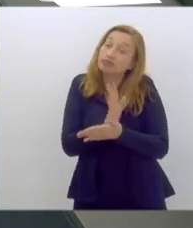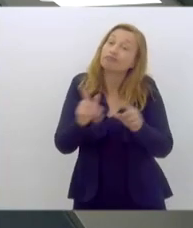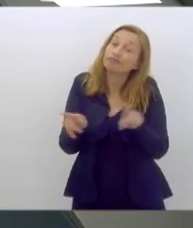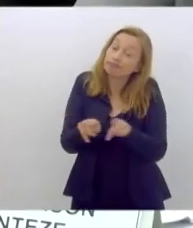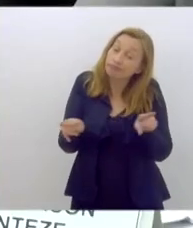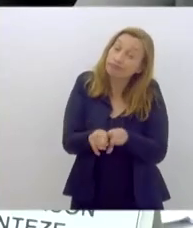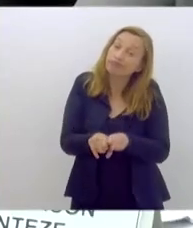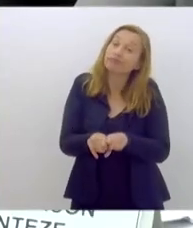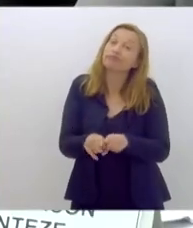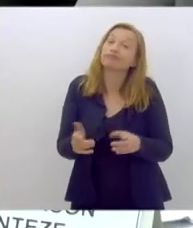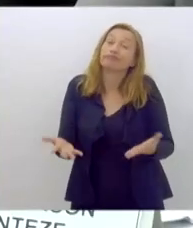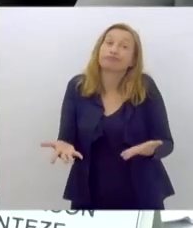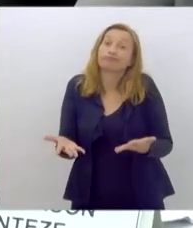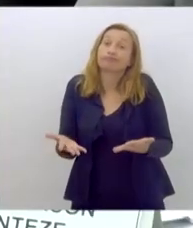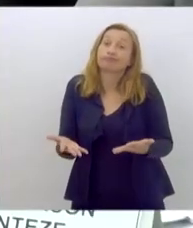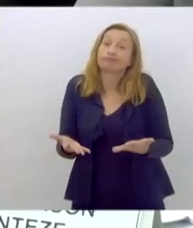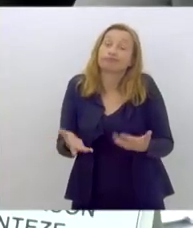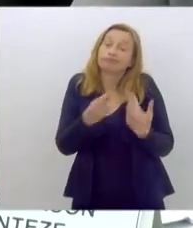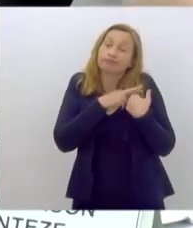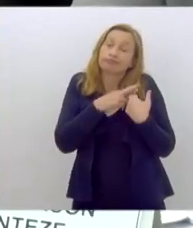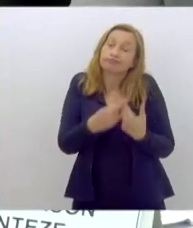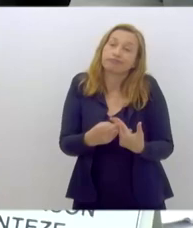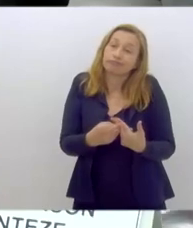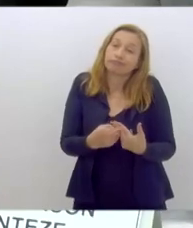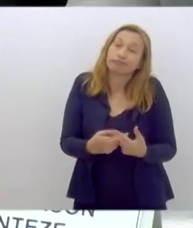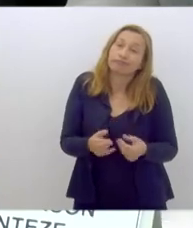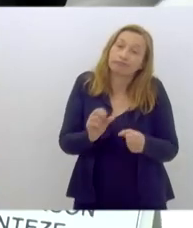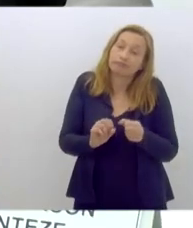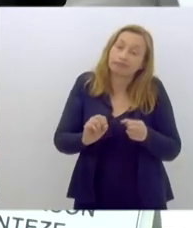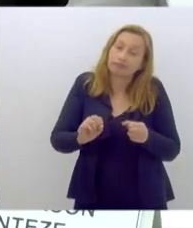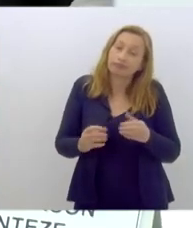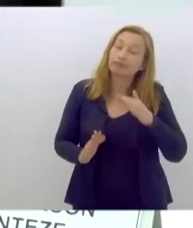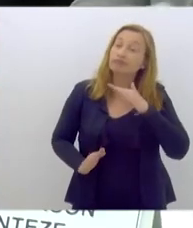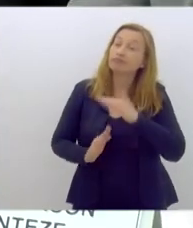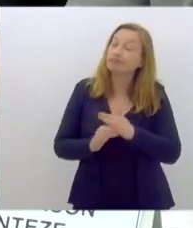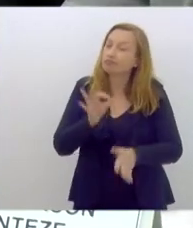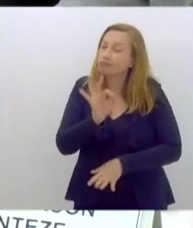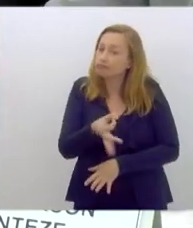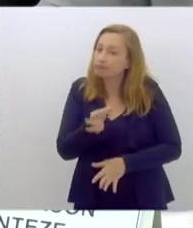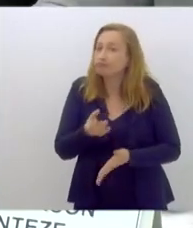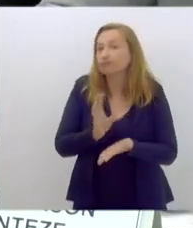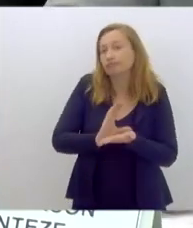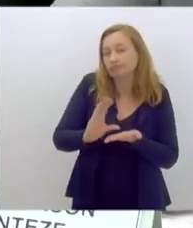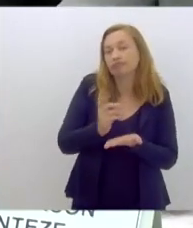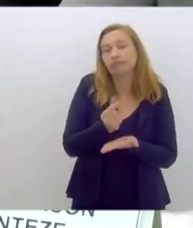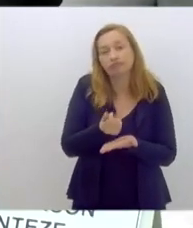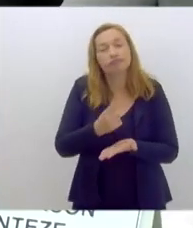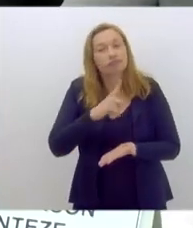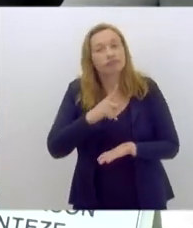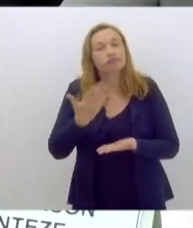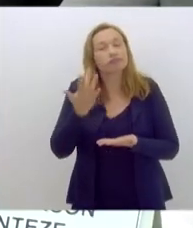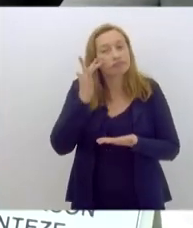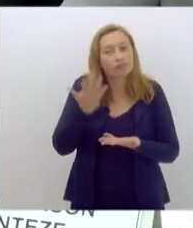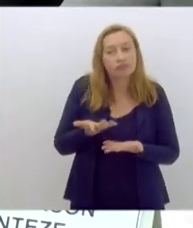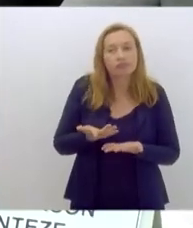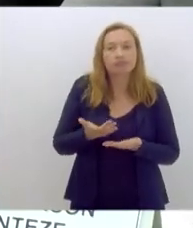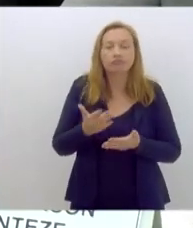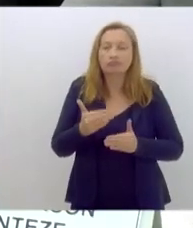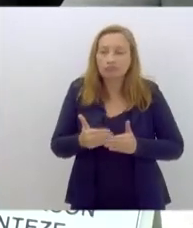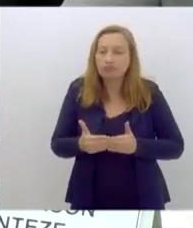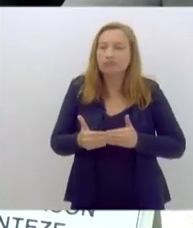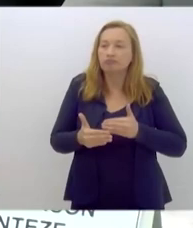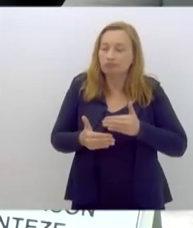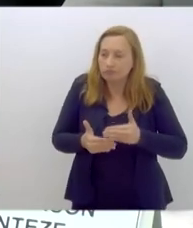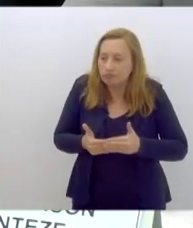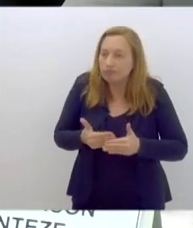você tem que ter a responsabilidade de fazer dentro do limite que se tem de recurso Então eu acho que são passo que estamos dando